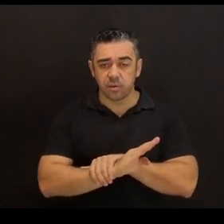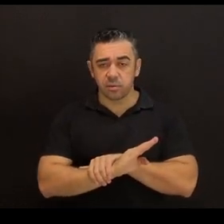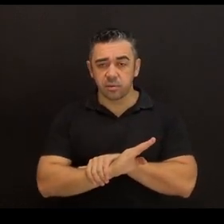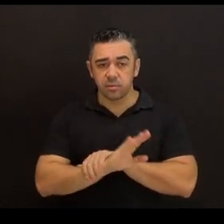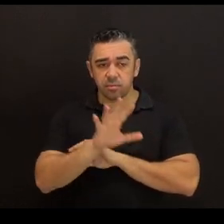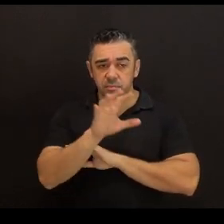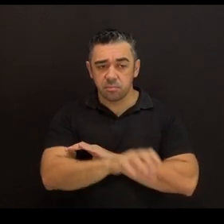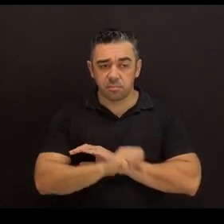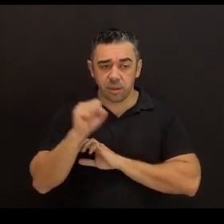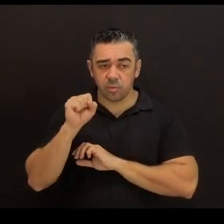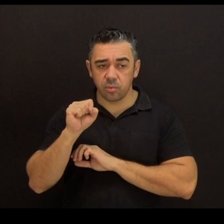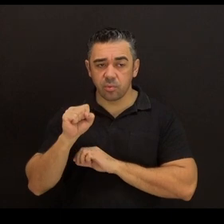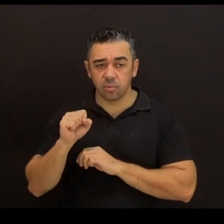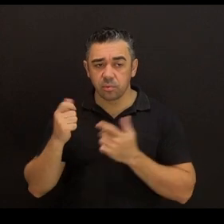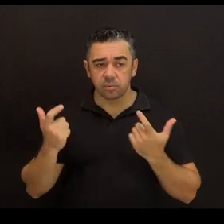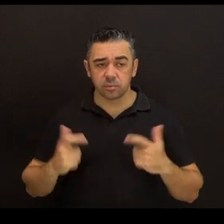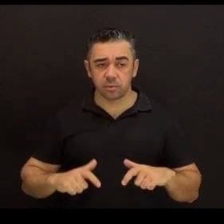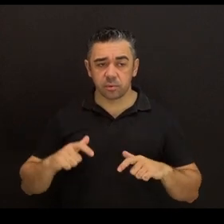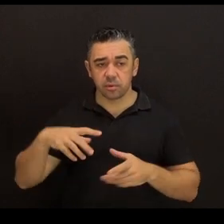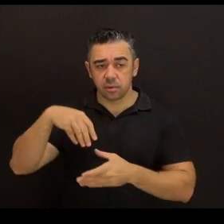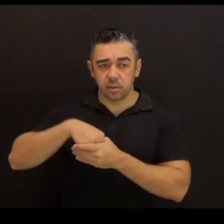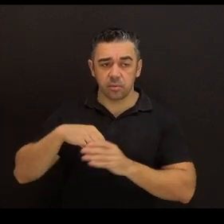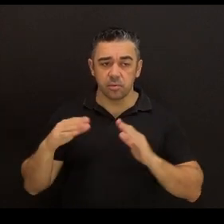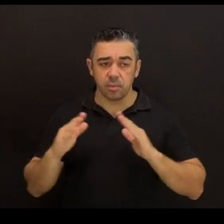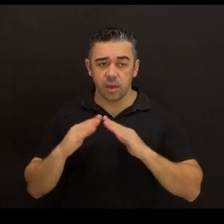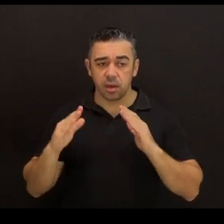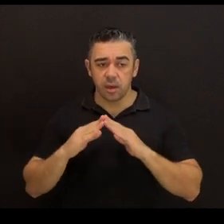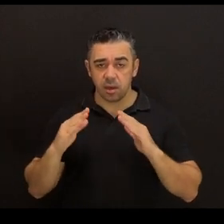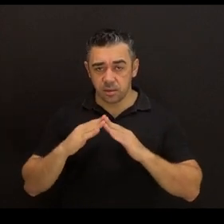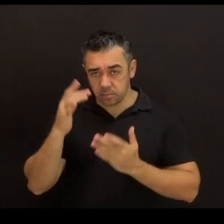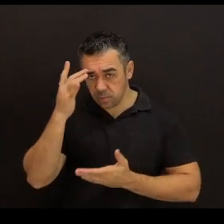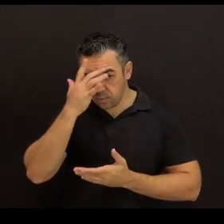indevidamente dentro da casa de um servidor comissionado